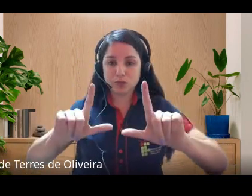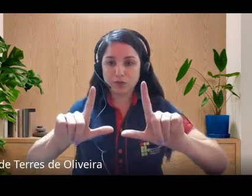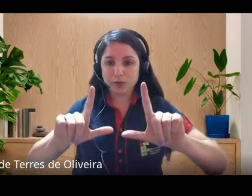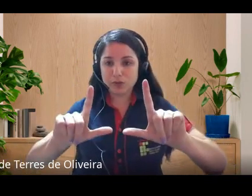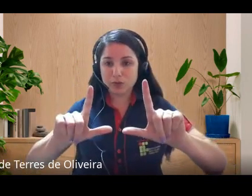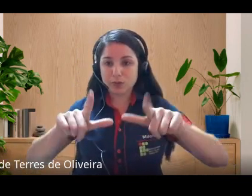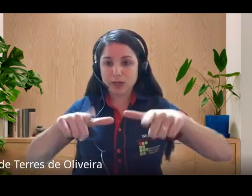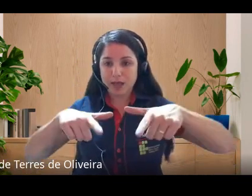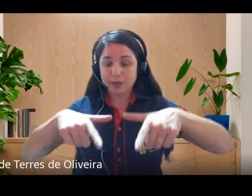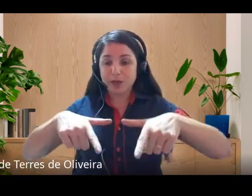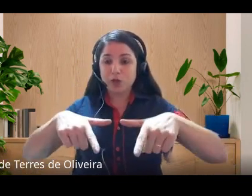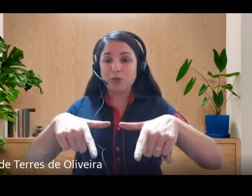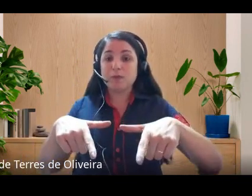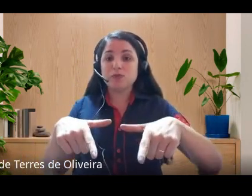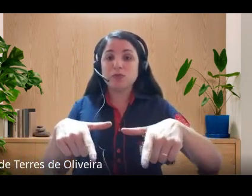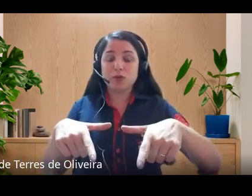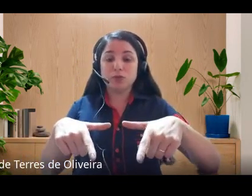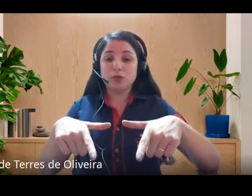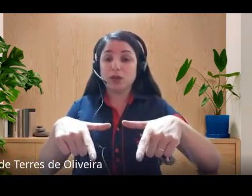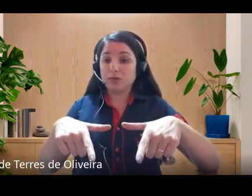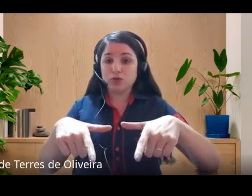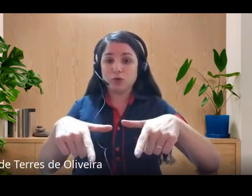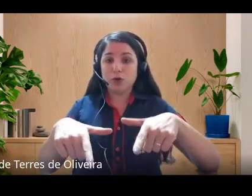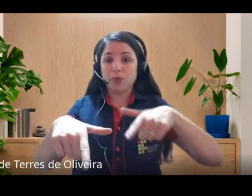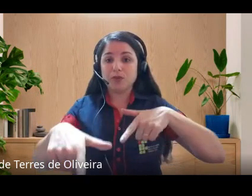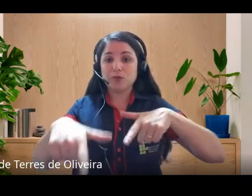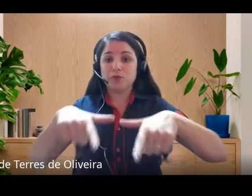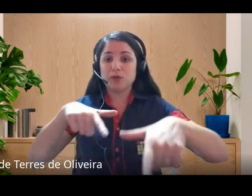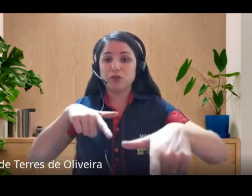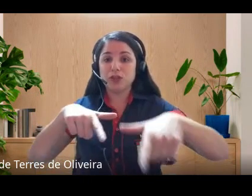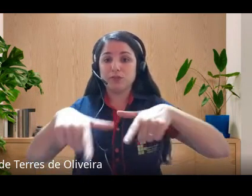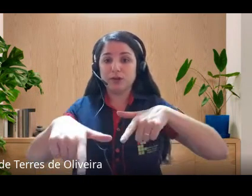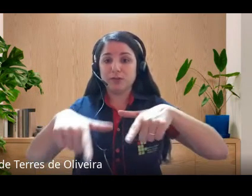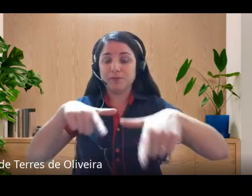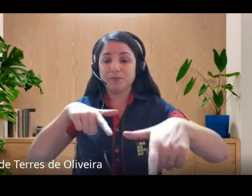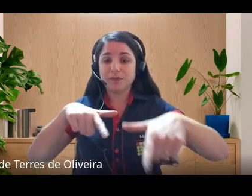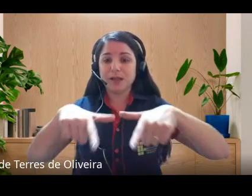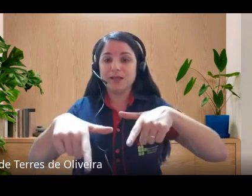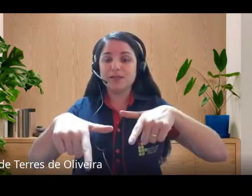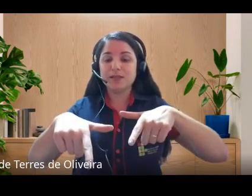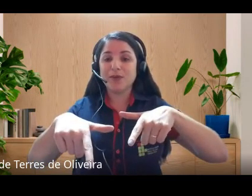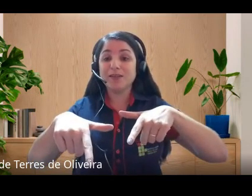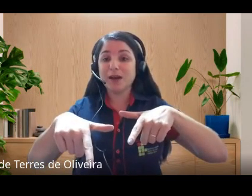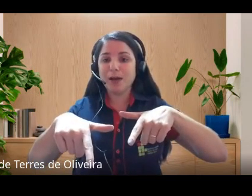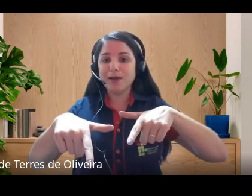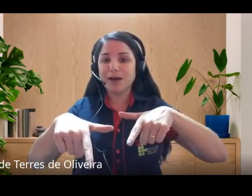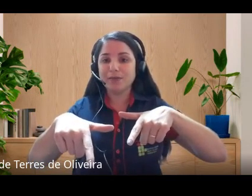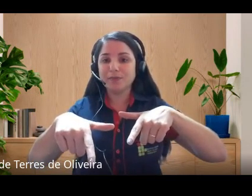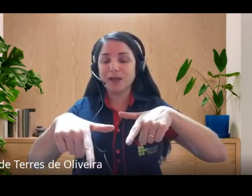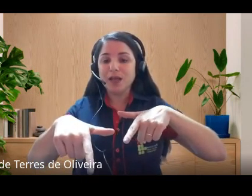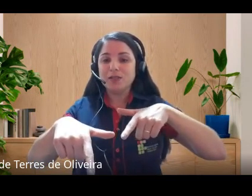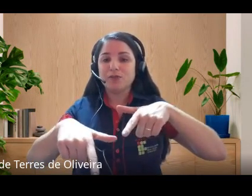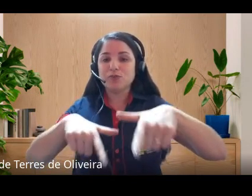as duas configurações de mão em L, no meu espaço neutro, que é na frente do meu corpo, eu faço o movimento de ir e vir, esse sinal é